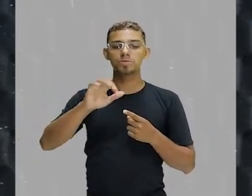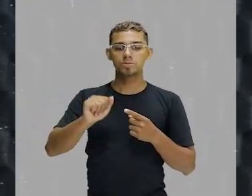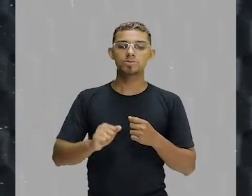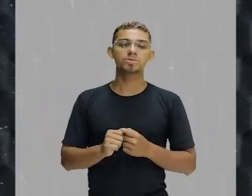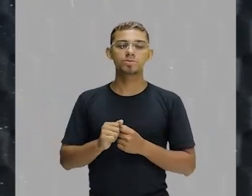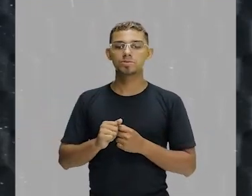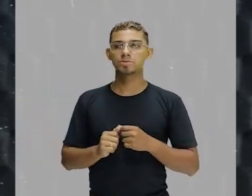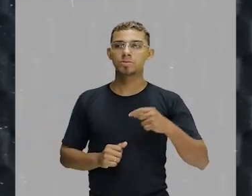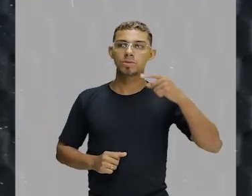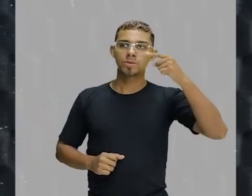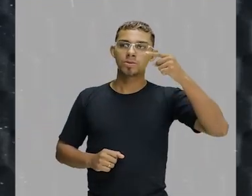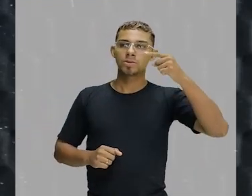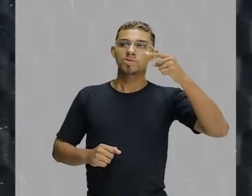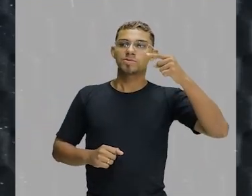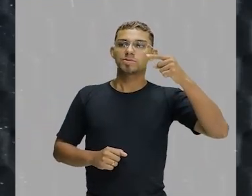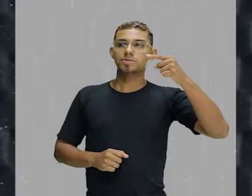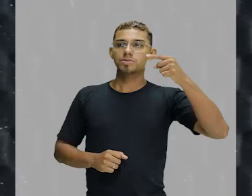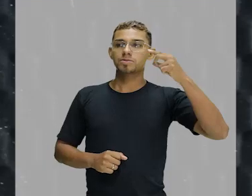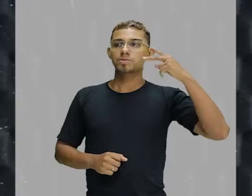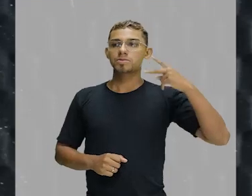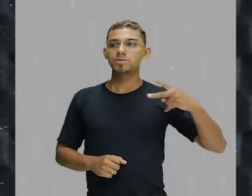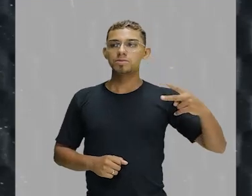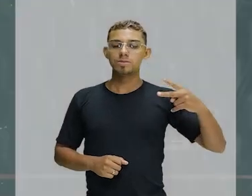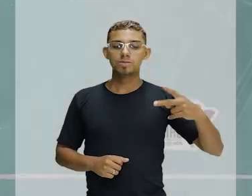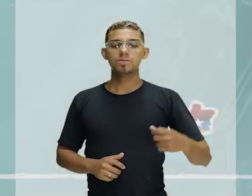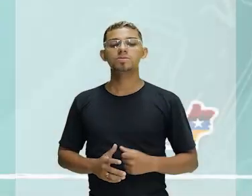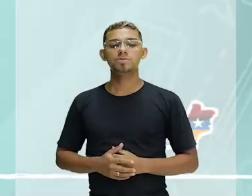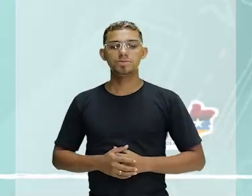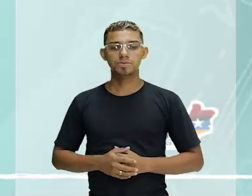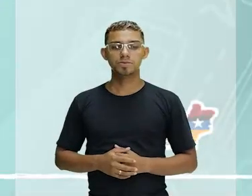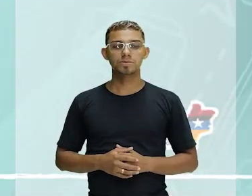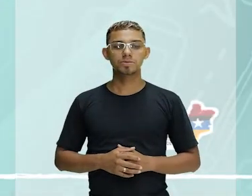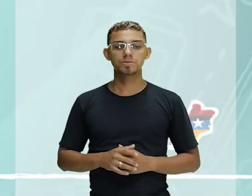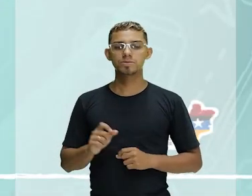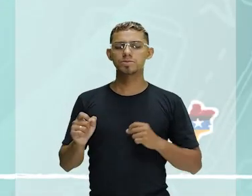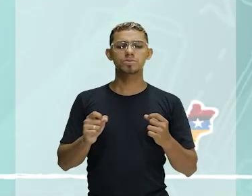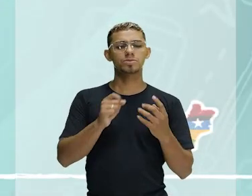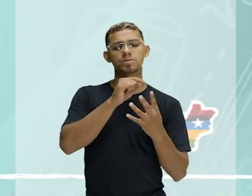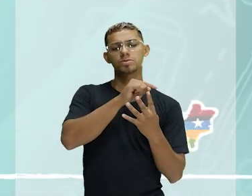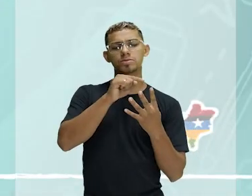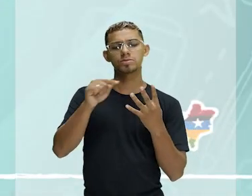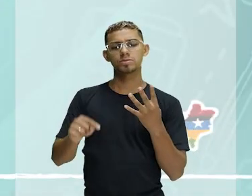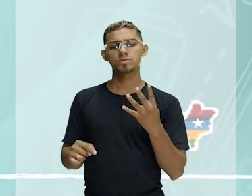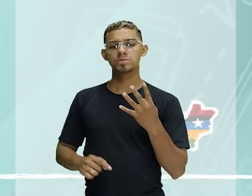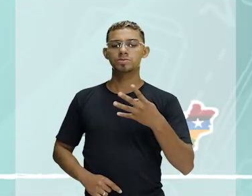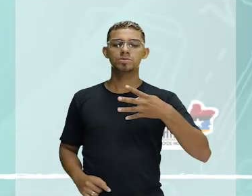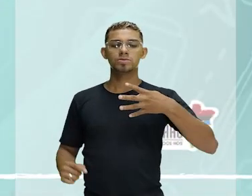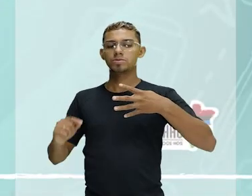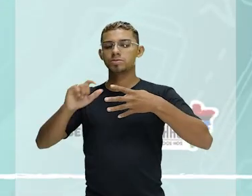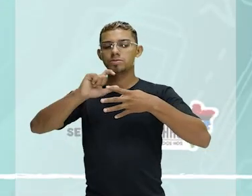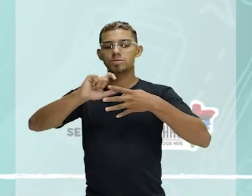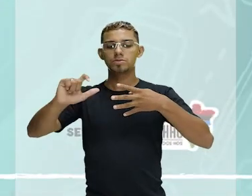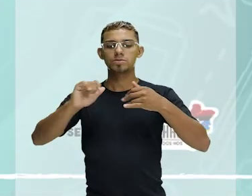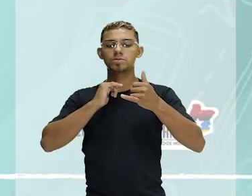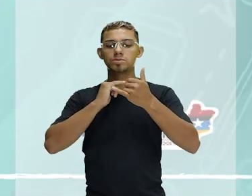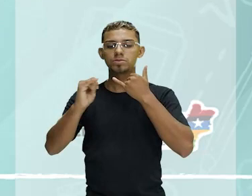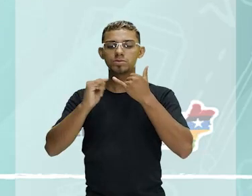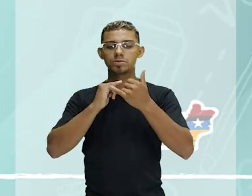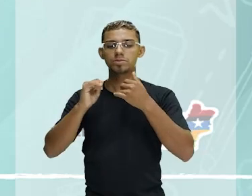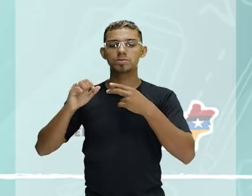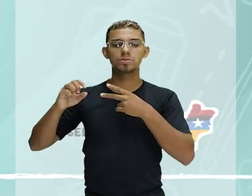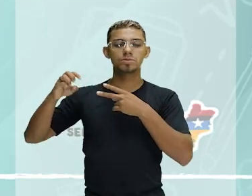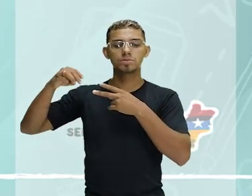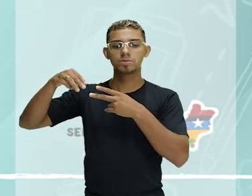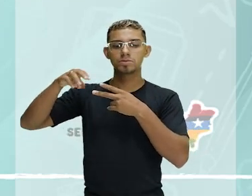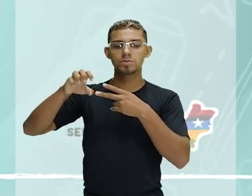a meiose 1 e a meiose 2, certo? Agora, quais são as fases, né? A meiose ela é parecida com a